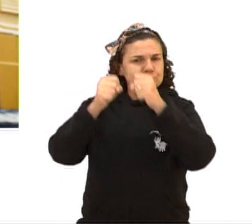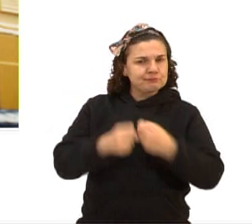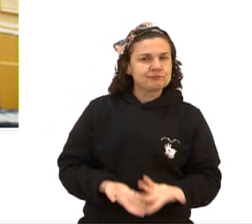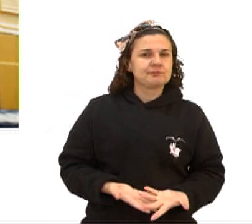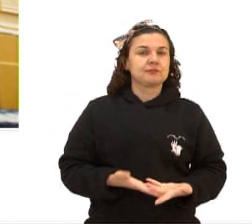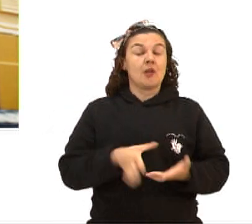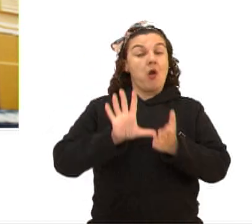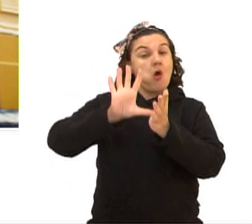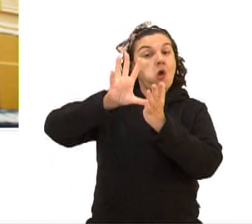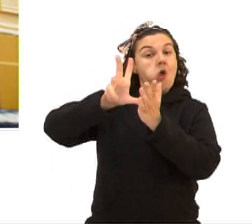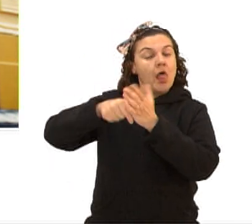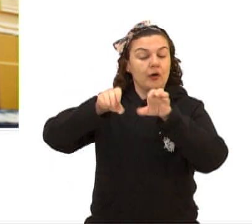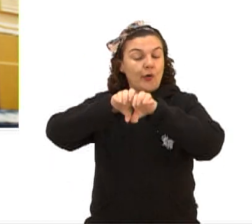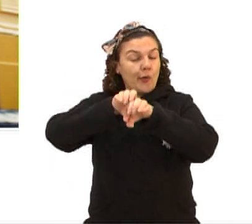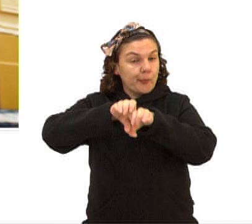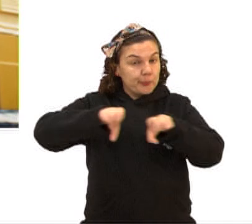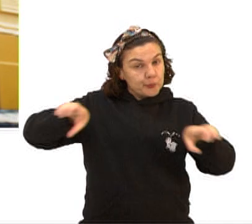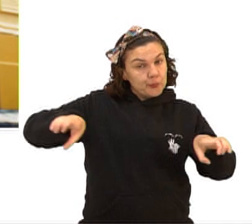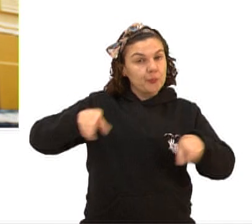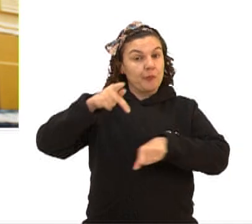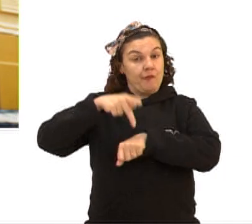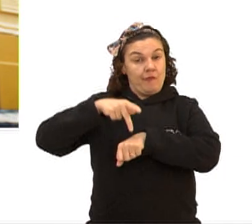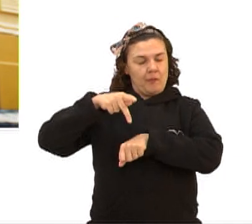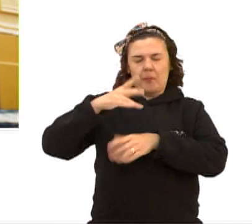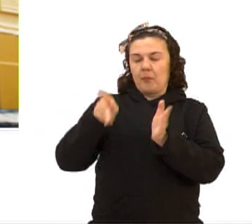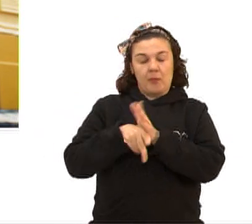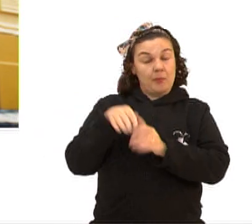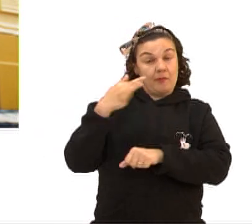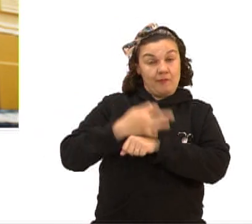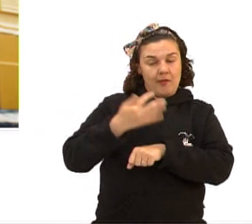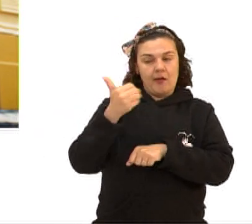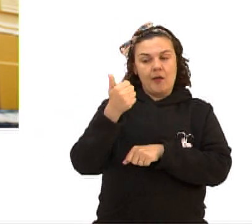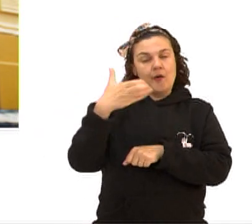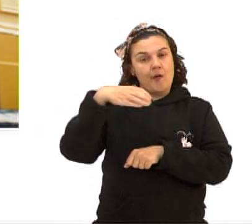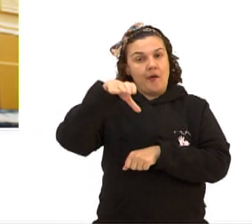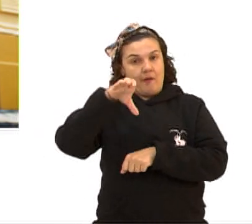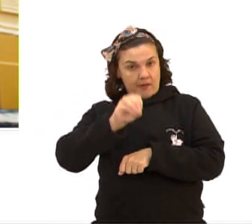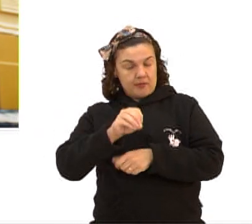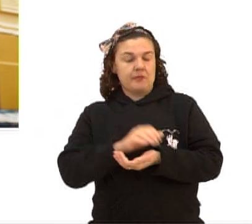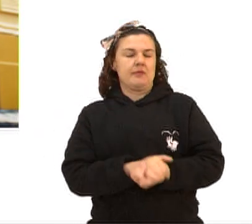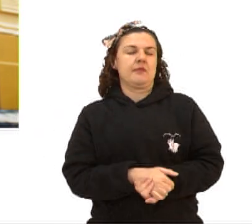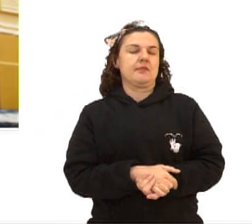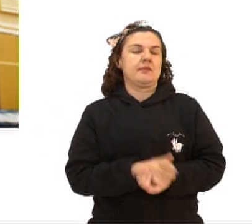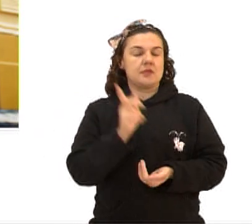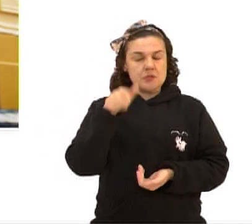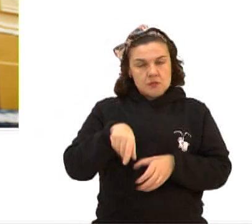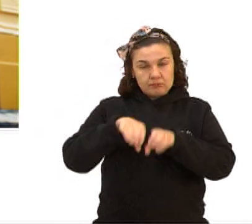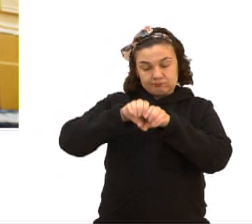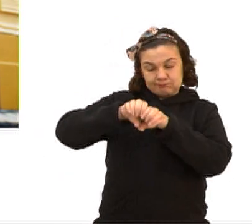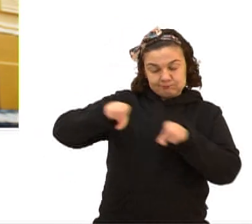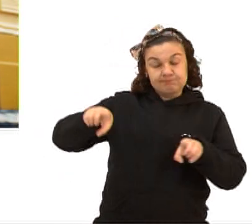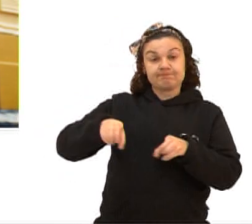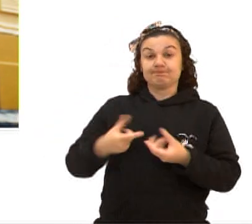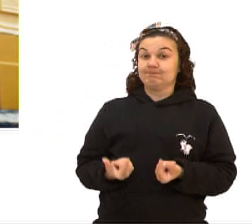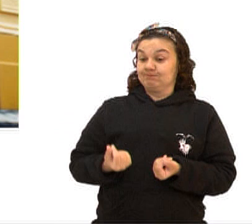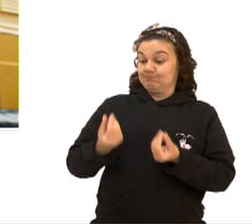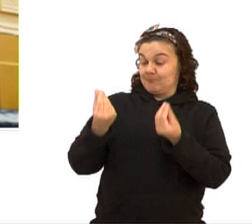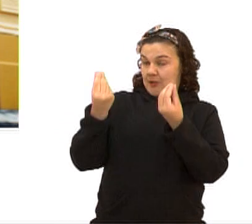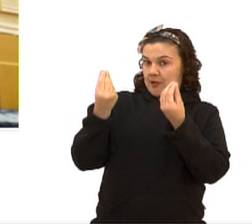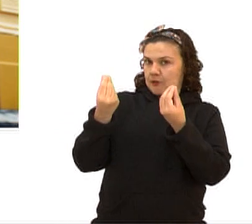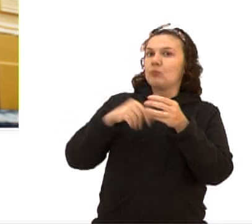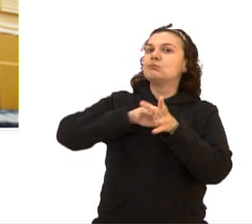o furto dessa tubulação, por ela ser de ferro e aço, né, vindo da Bélgica, é um material de qualidade, ele foi, por